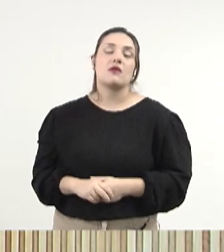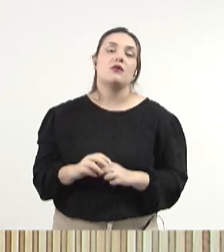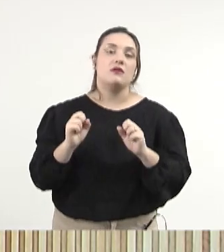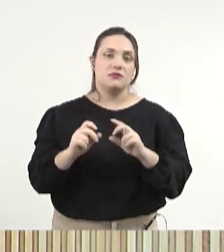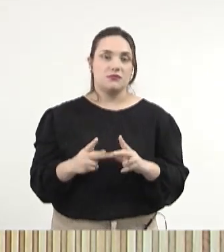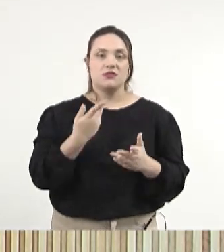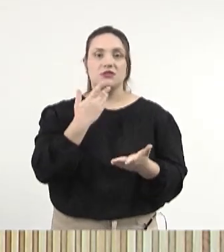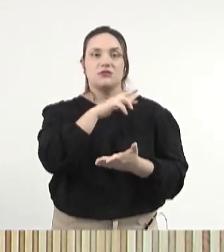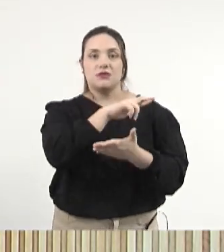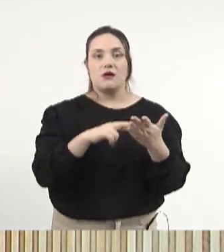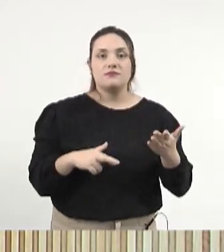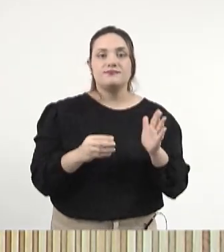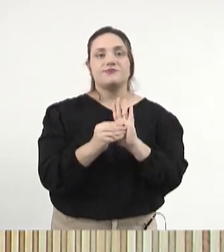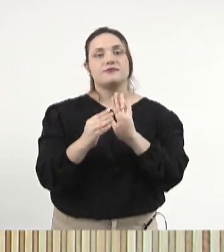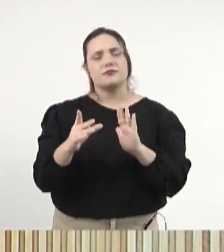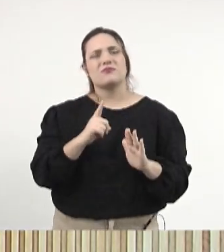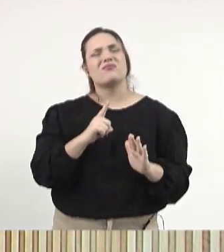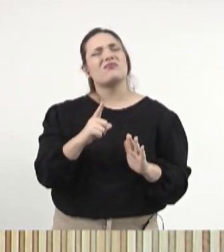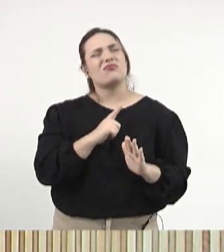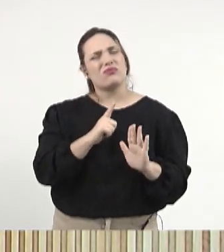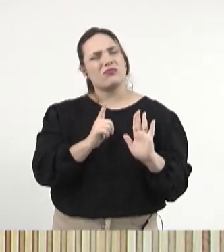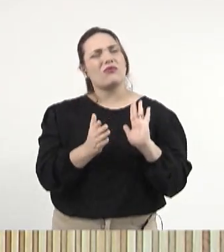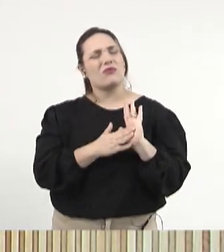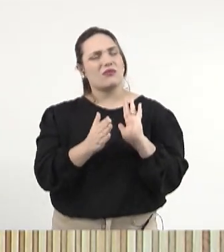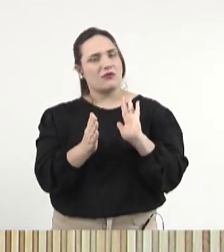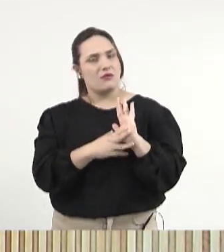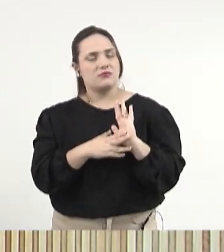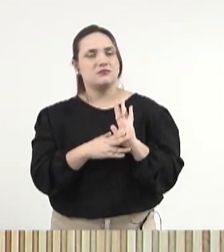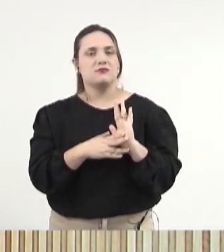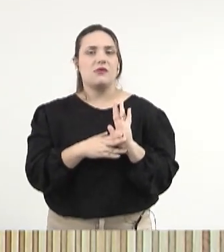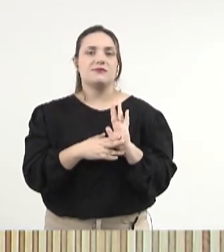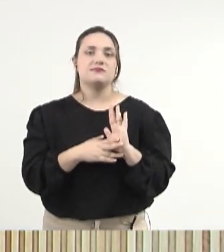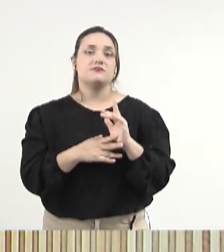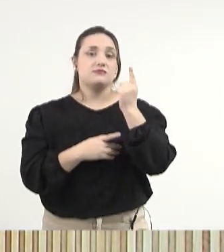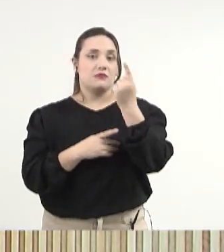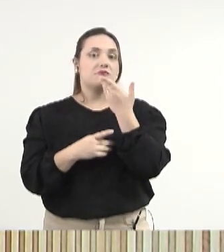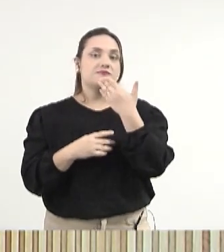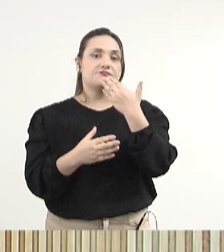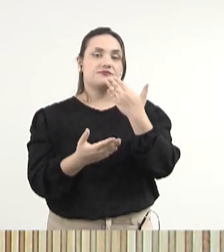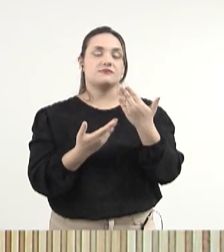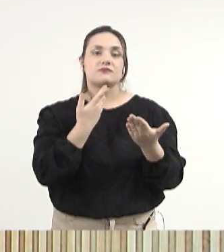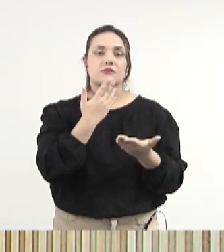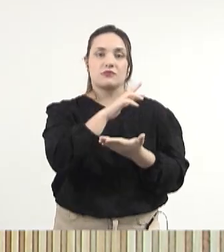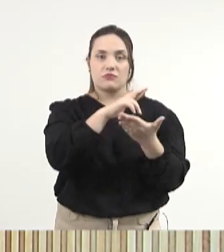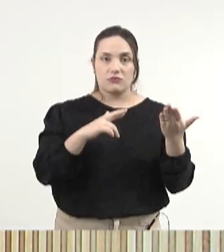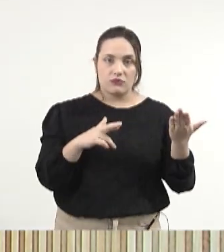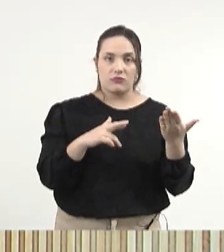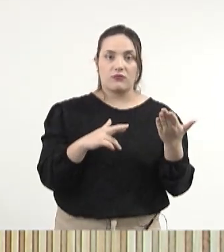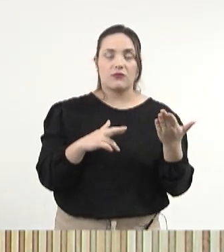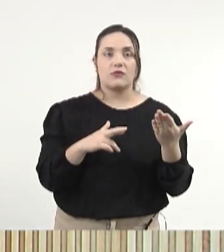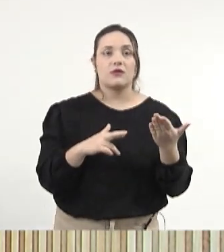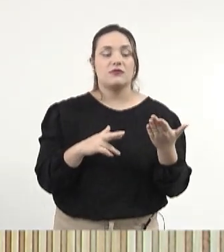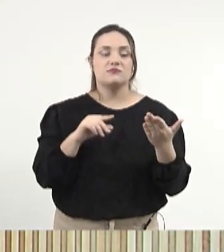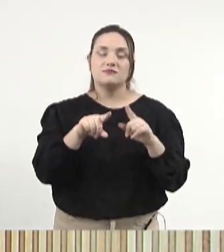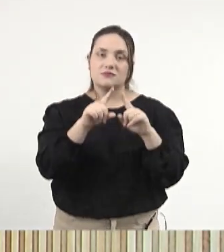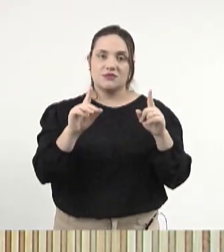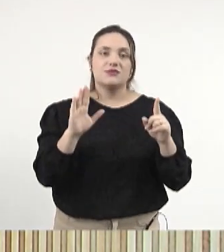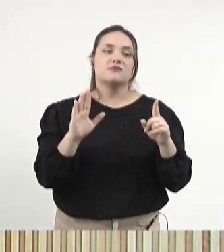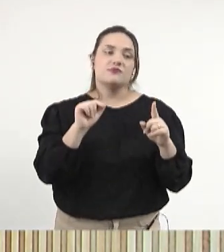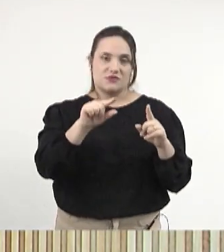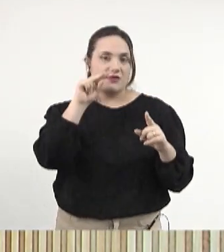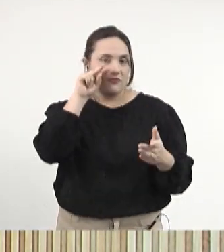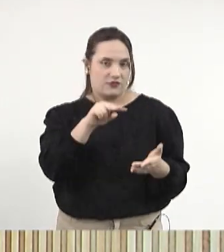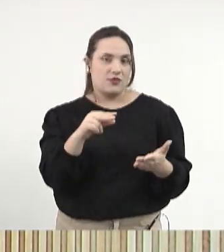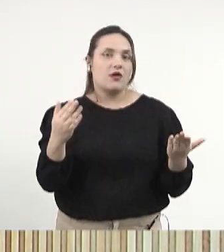requerimentos, as indicações, havia a previsão hoje de um requerimento, na verdade, um requerimento, mas esse requerimento a gente acompanhou